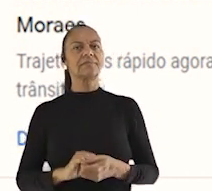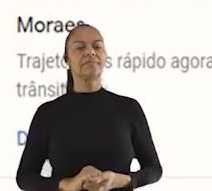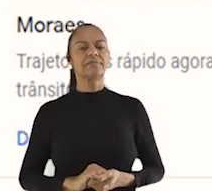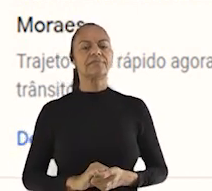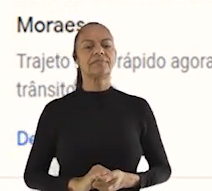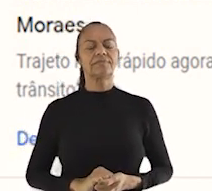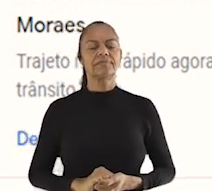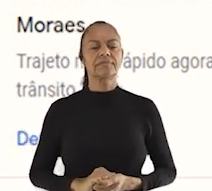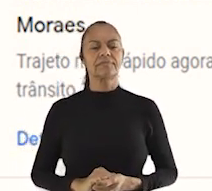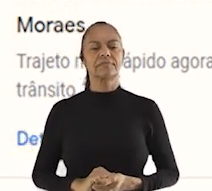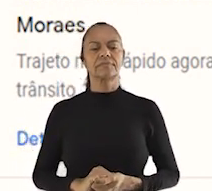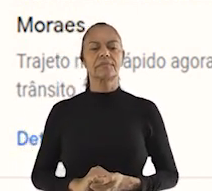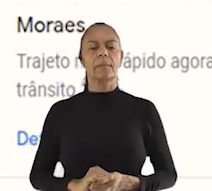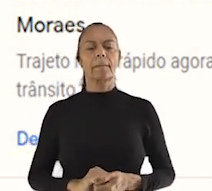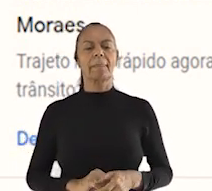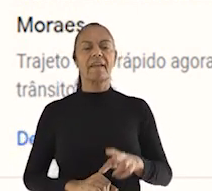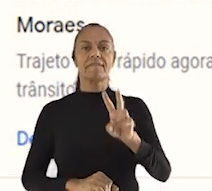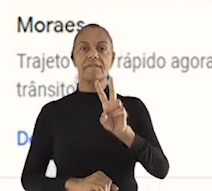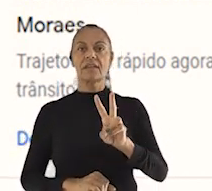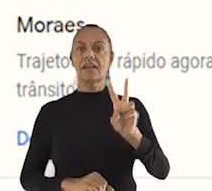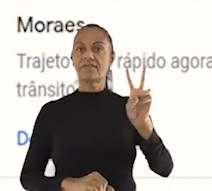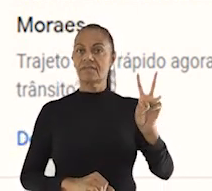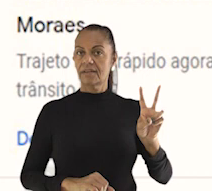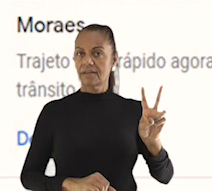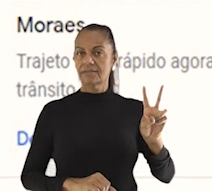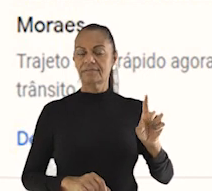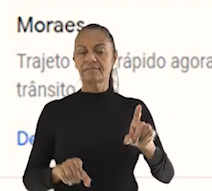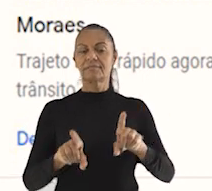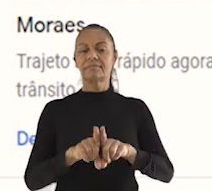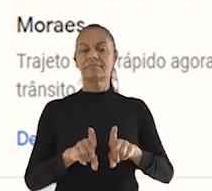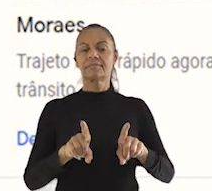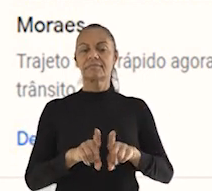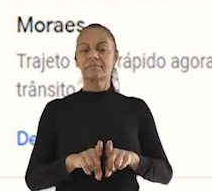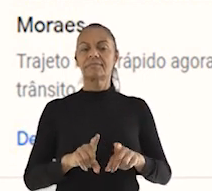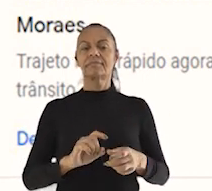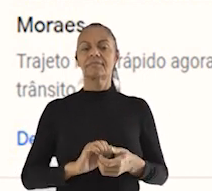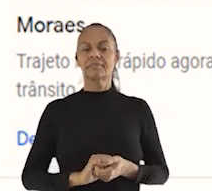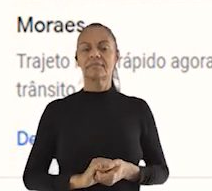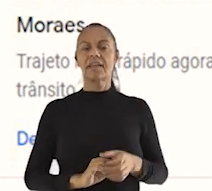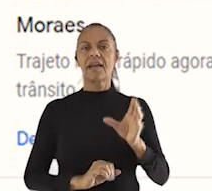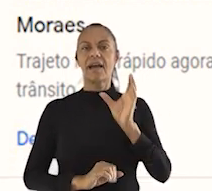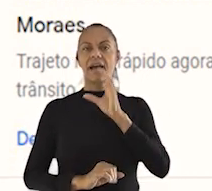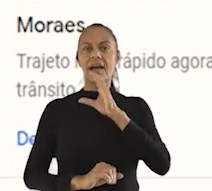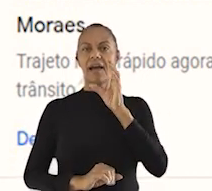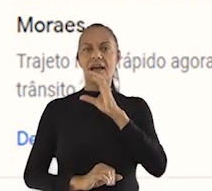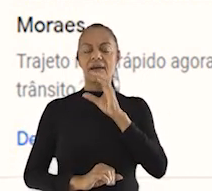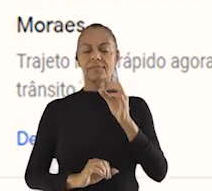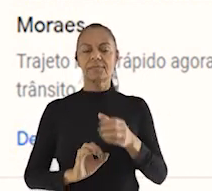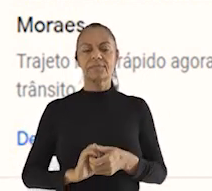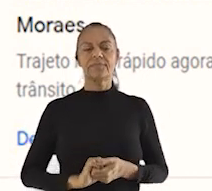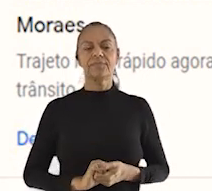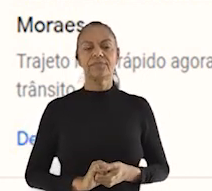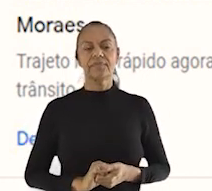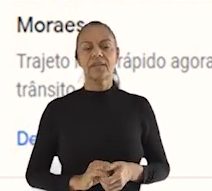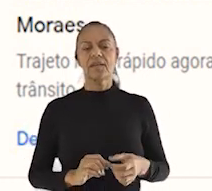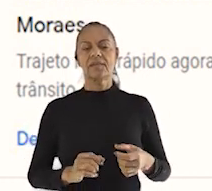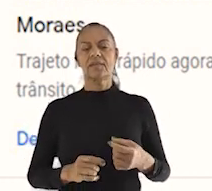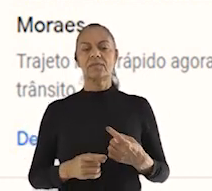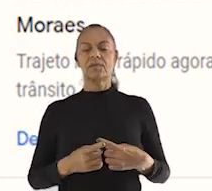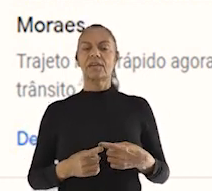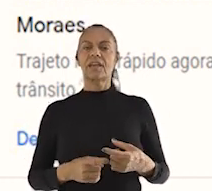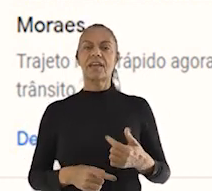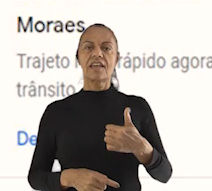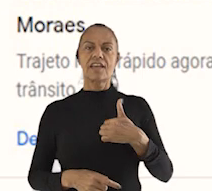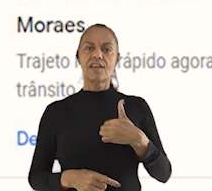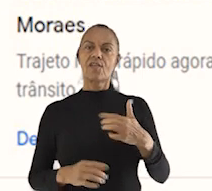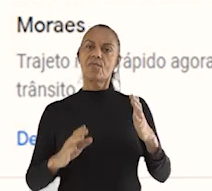Santo. O terminal de São Torquato fica na cidade de Vila Velha. e ele é o melhor que me atende, por ser mais